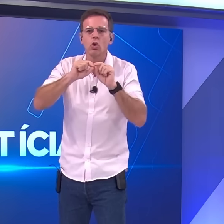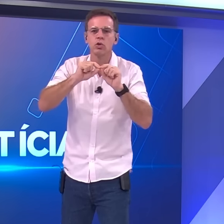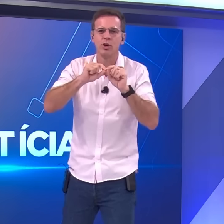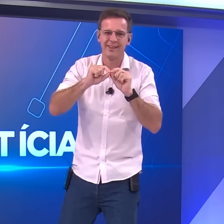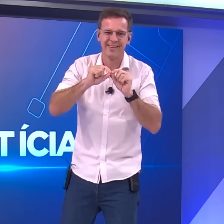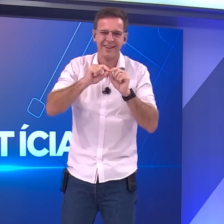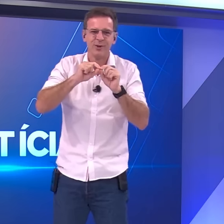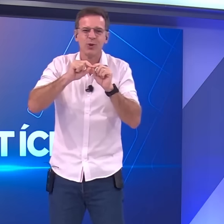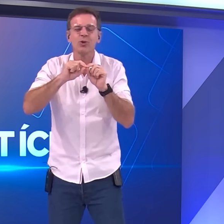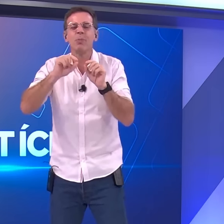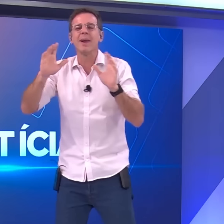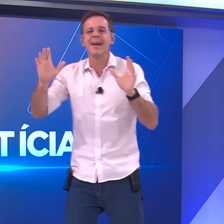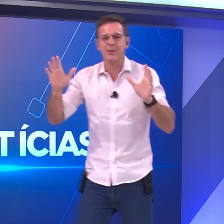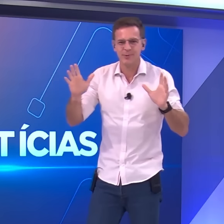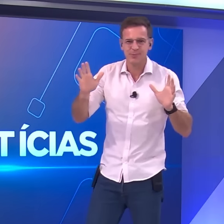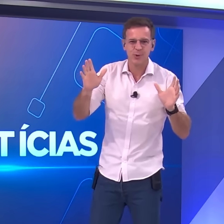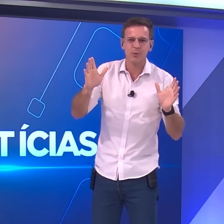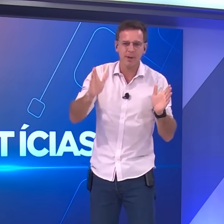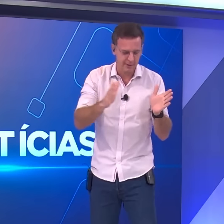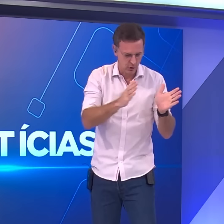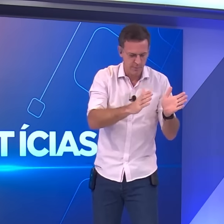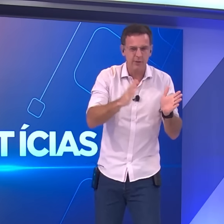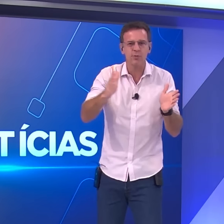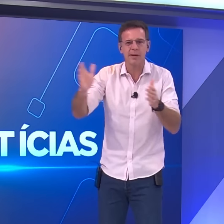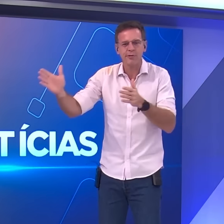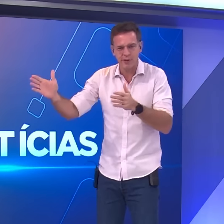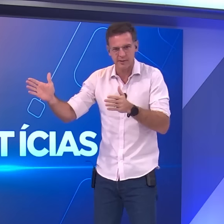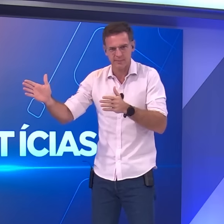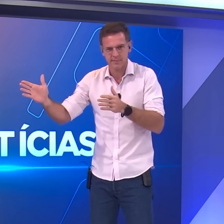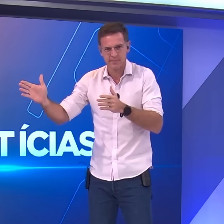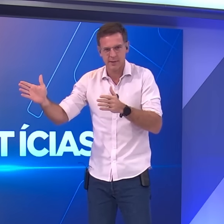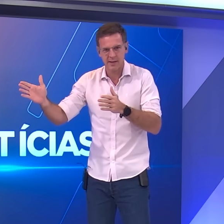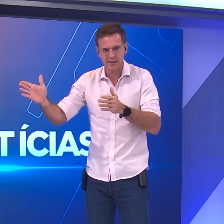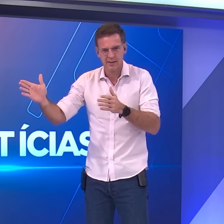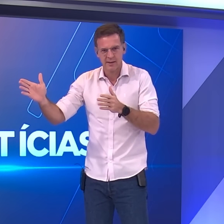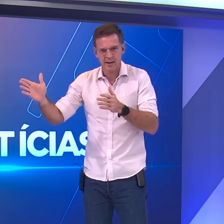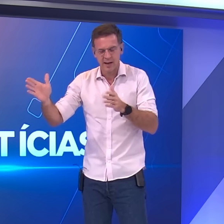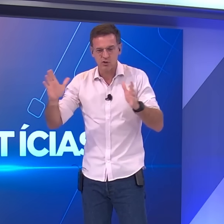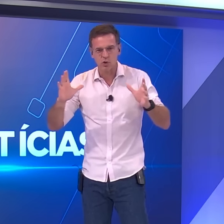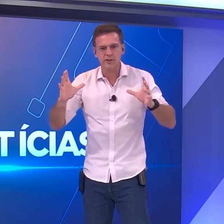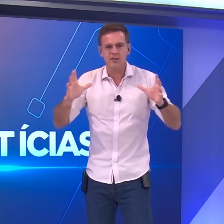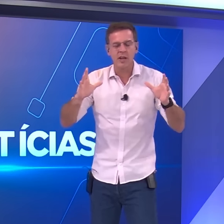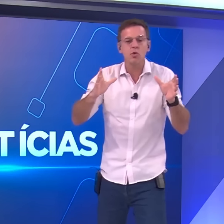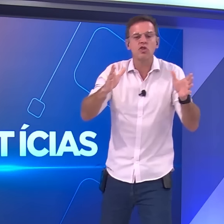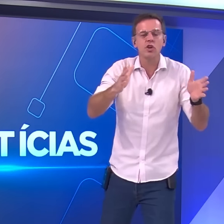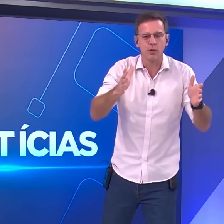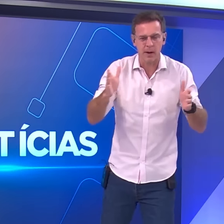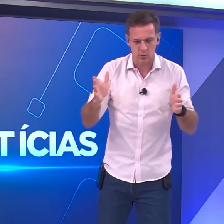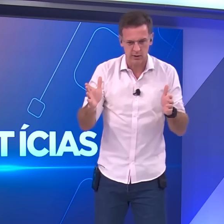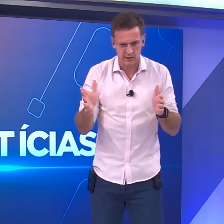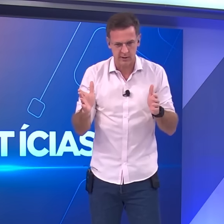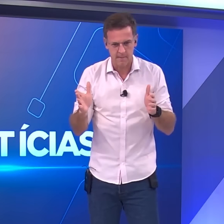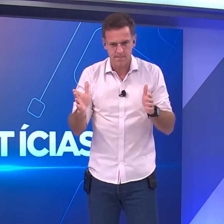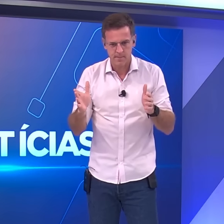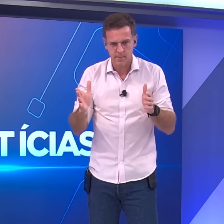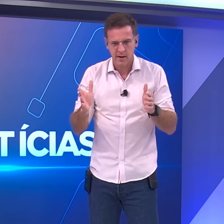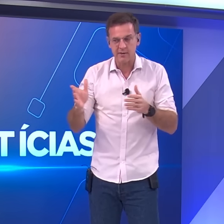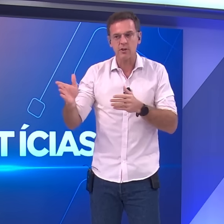que todo todo plano todo plano tem começo bem e fim né as coisas têm motivo para